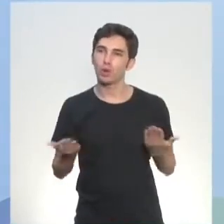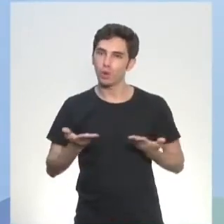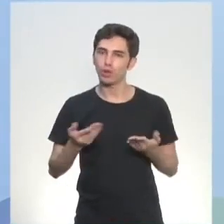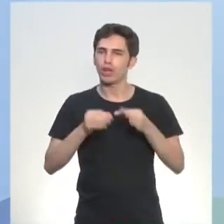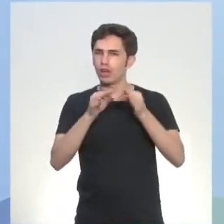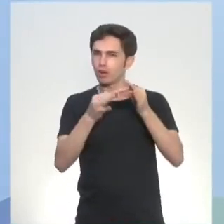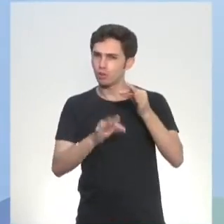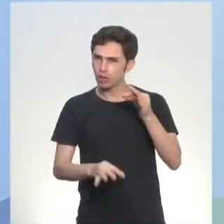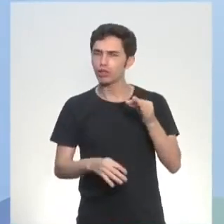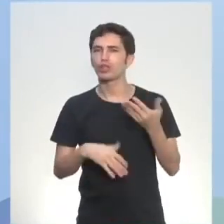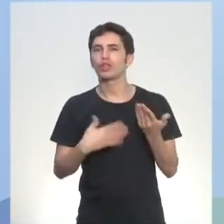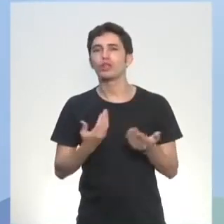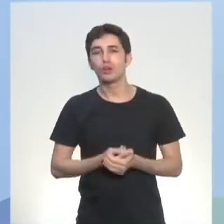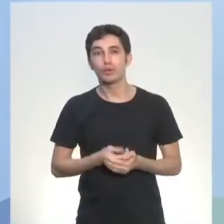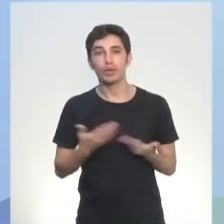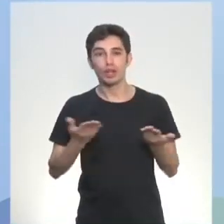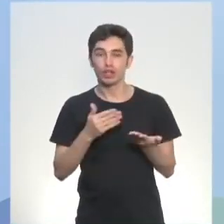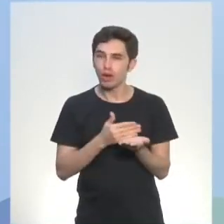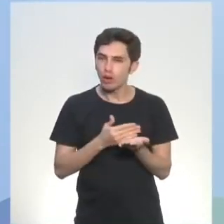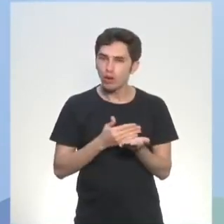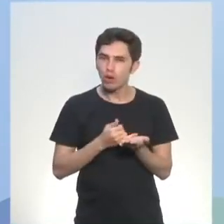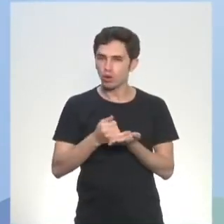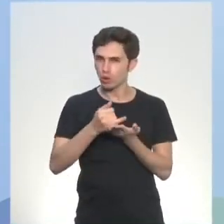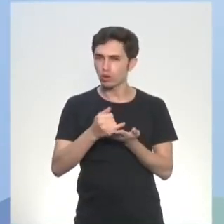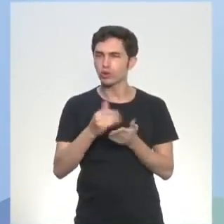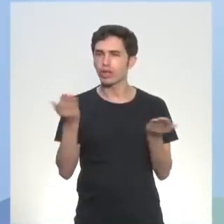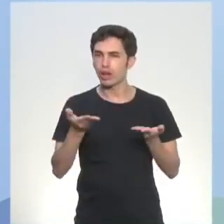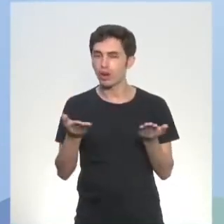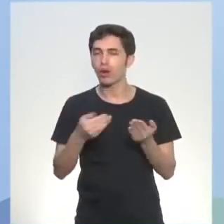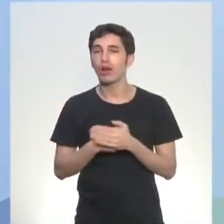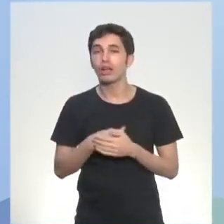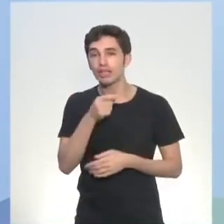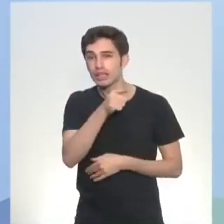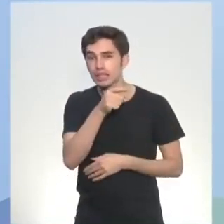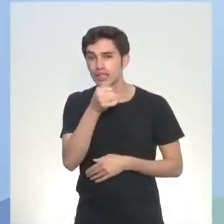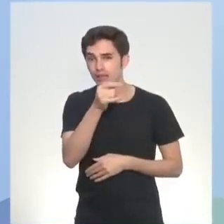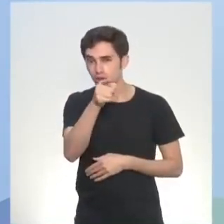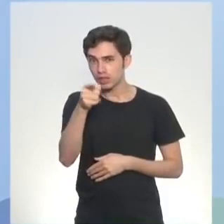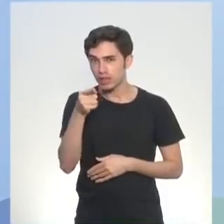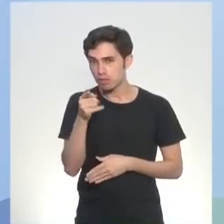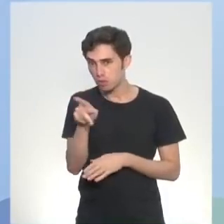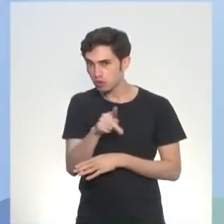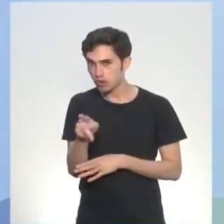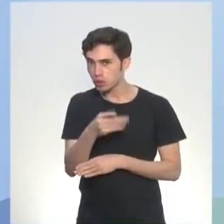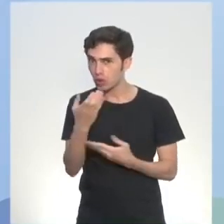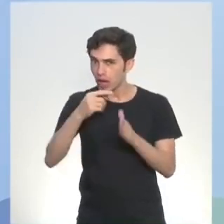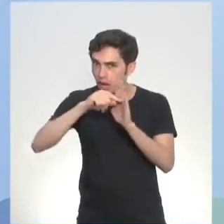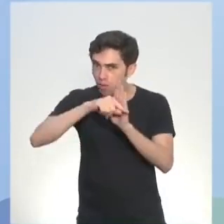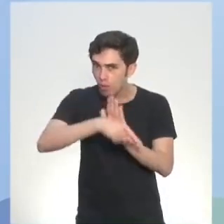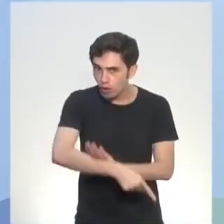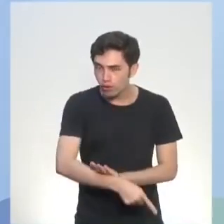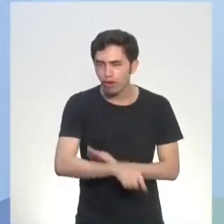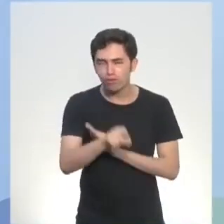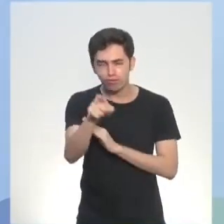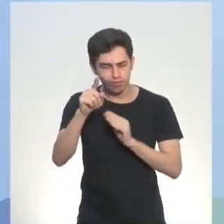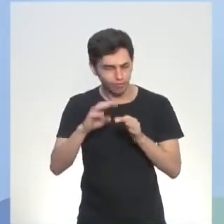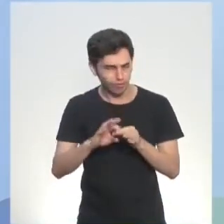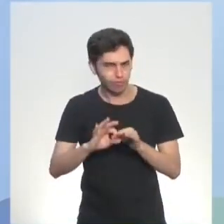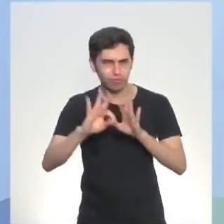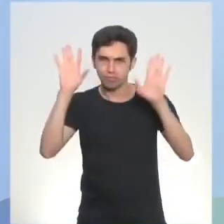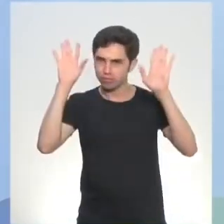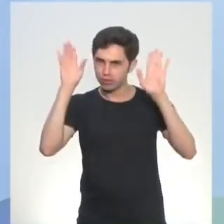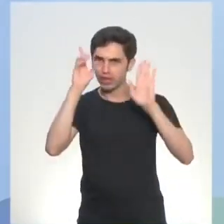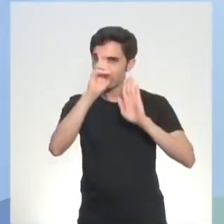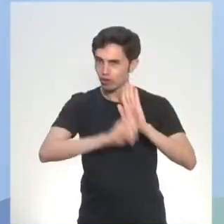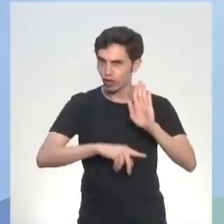dar uma introduçãozinha, então. E aí você, professor, se você quiser aprofundar, e você está aí em total direito, tá?